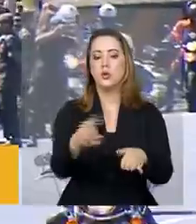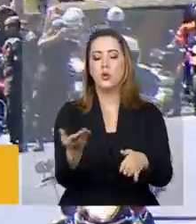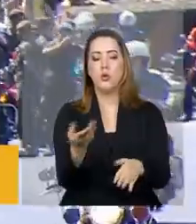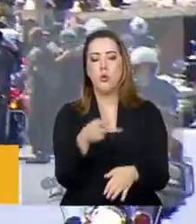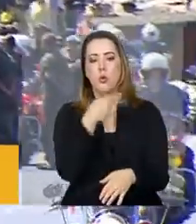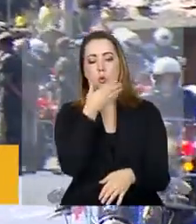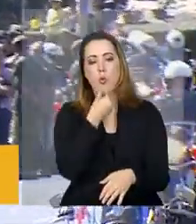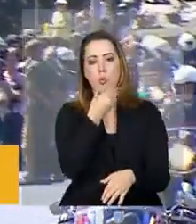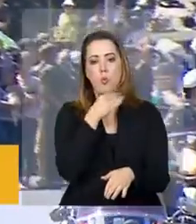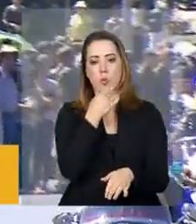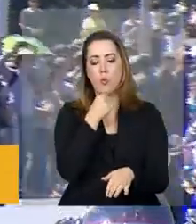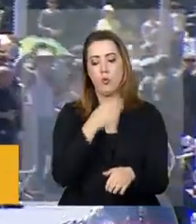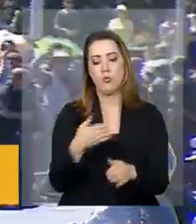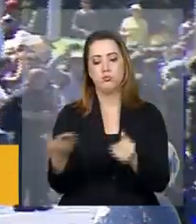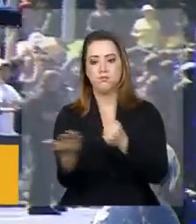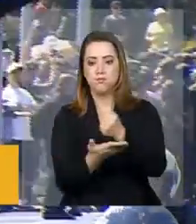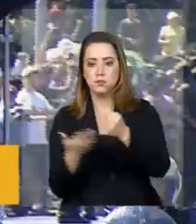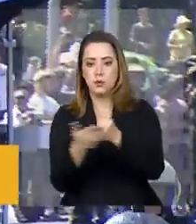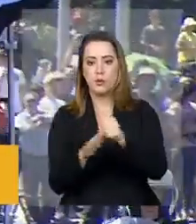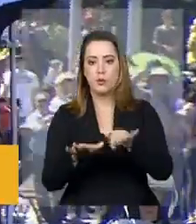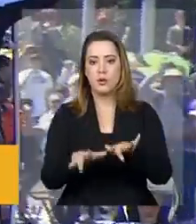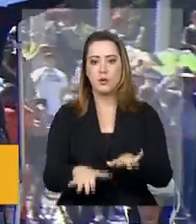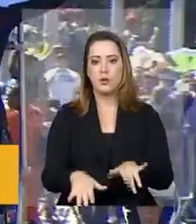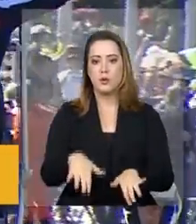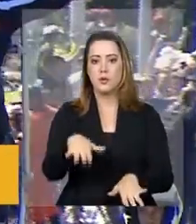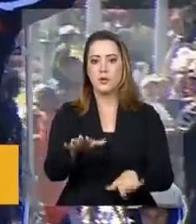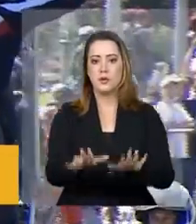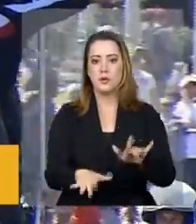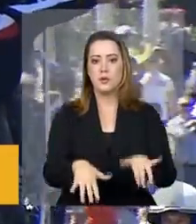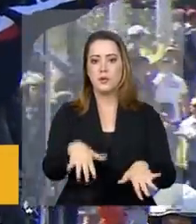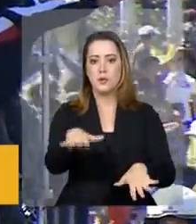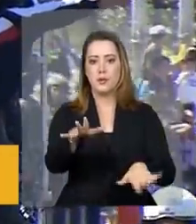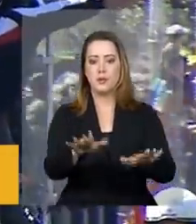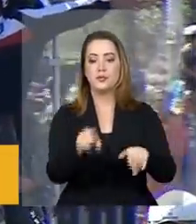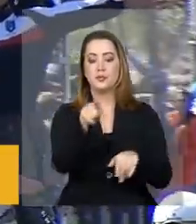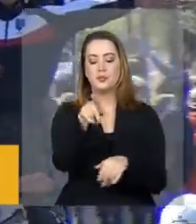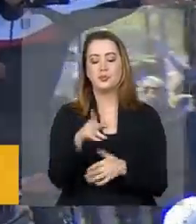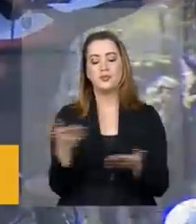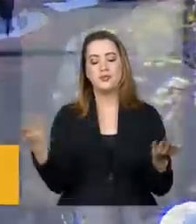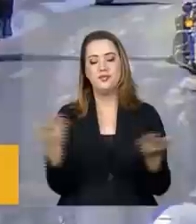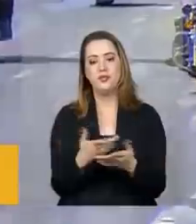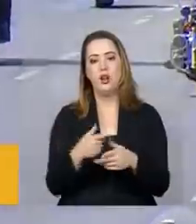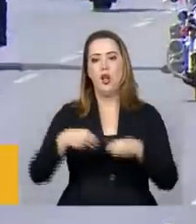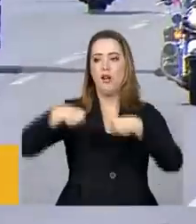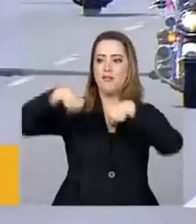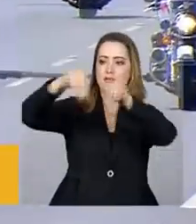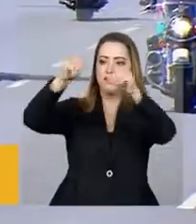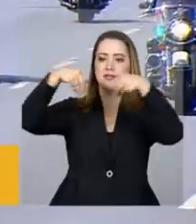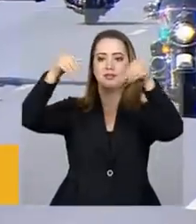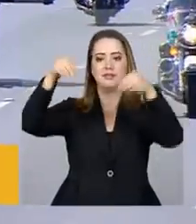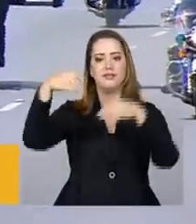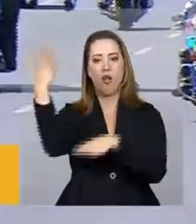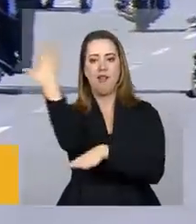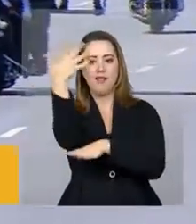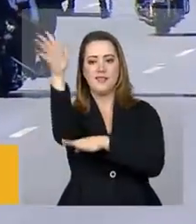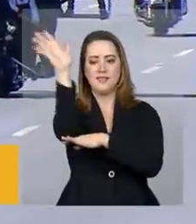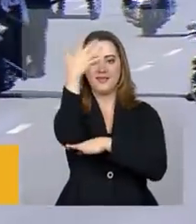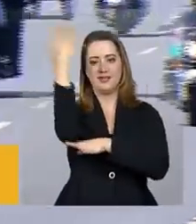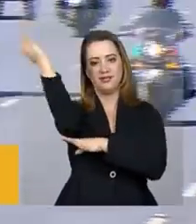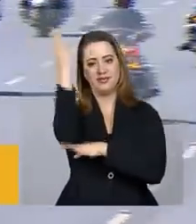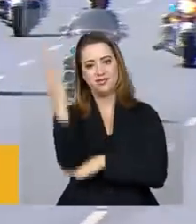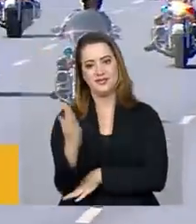é realmente o equilíbrio da moto. É o peso contra peso, né? Peso contra peso. E agora aberta a bandeira brasileira, a bandeira do